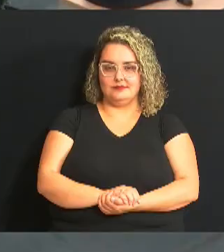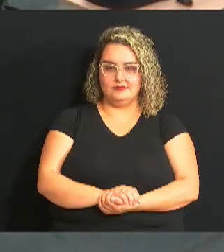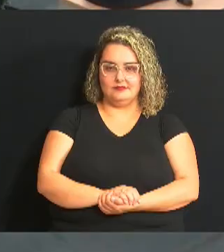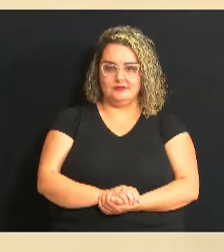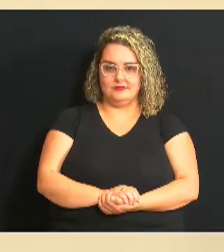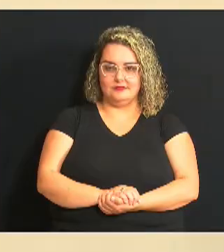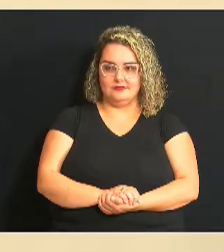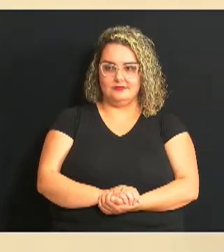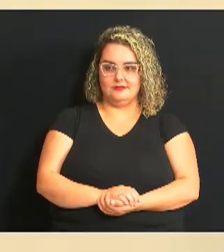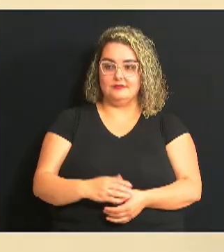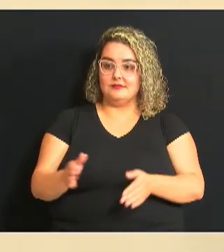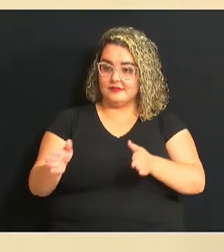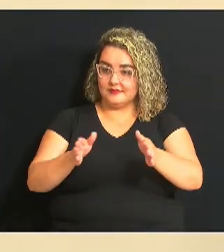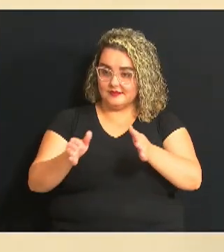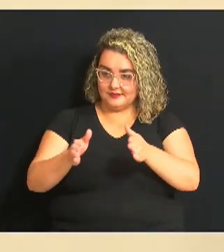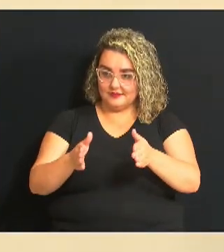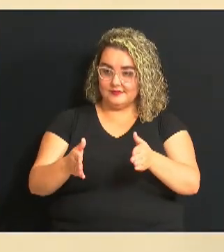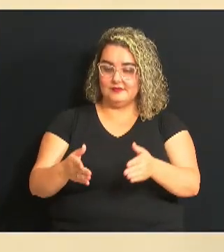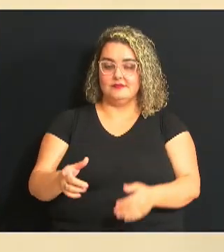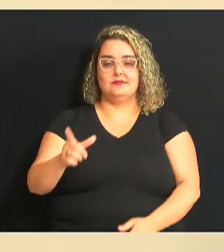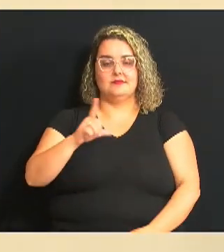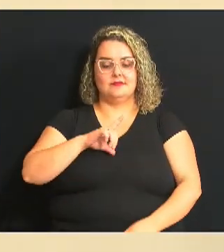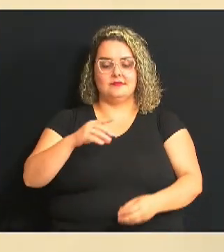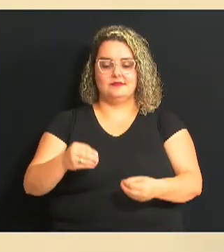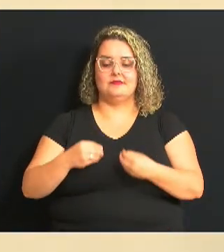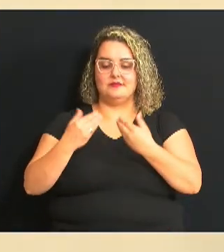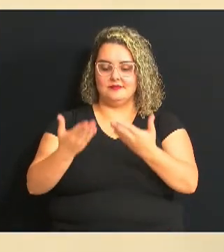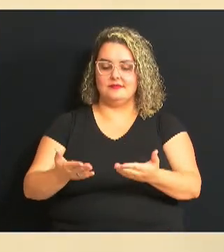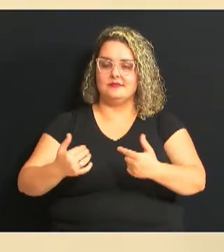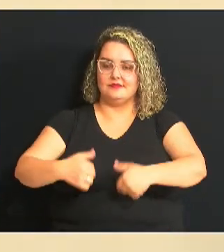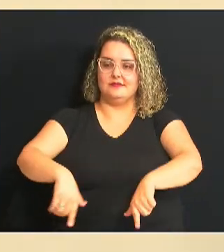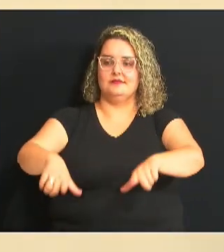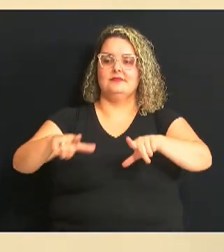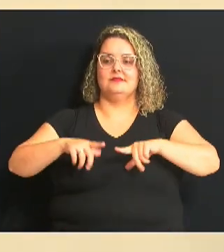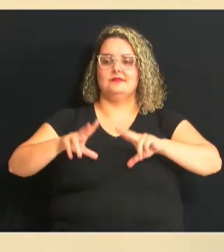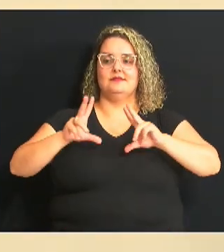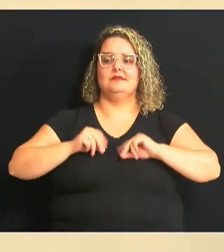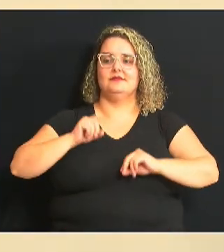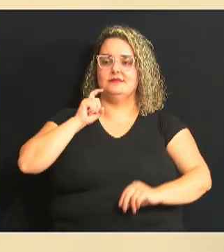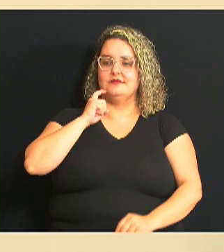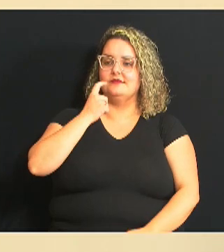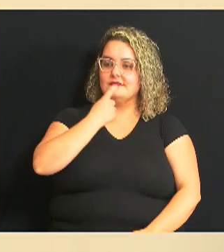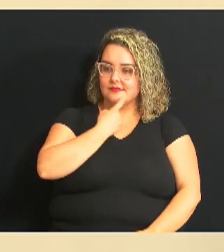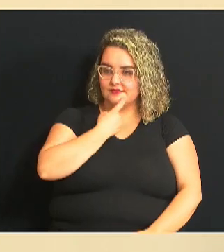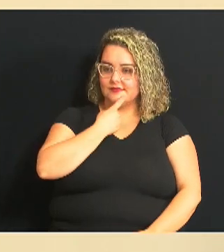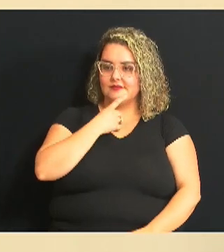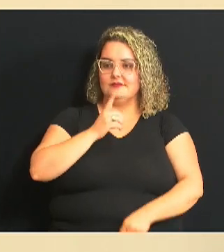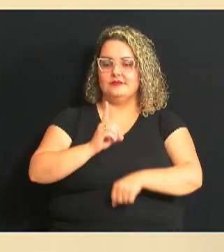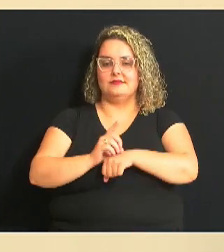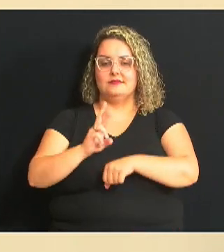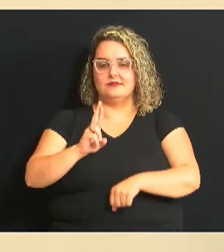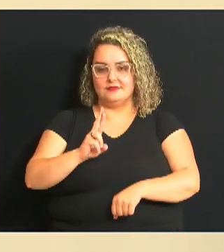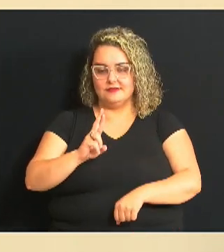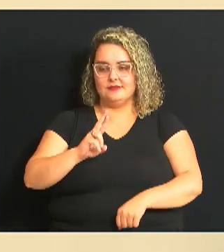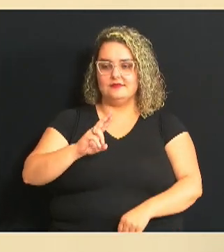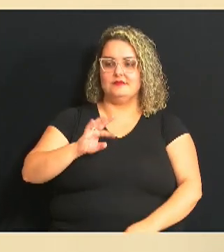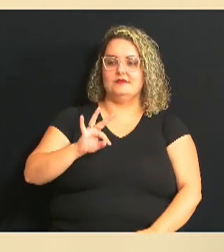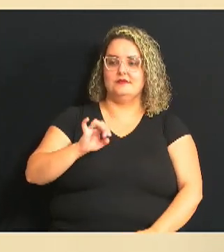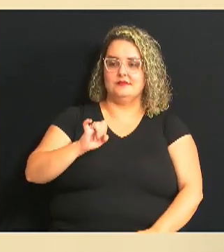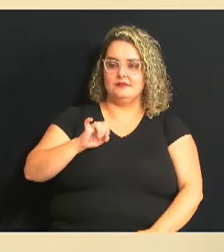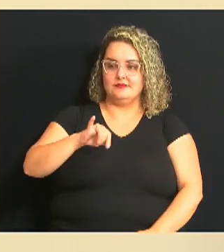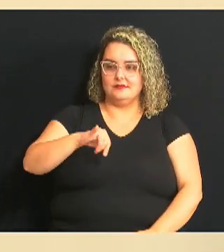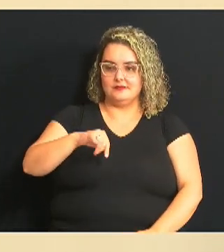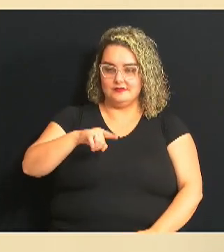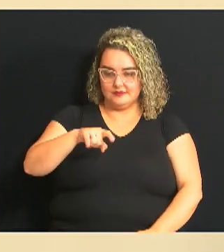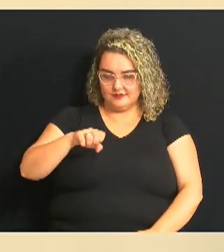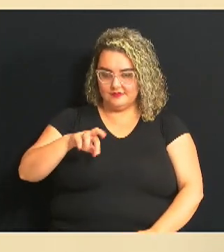E neste momento, nós teremos a entrega do Diploma de Mérito Odontológico Dr. José Roberto Magalhães Teixeira